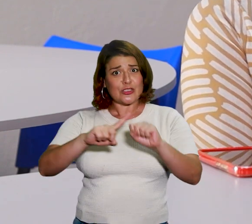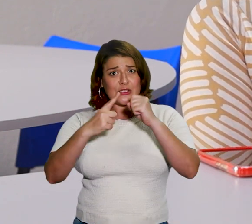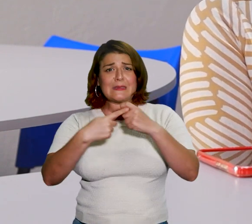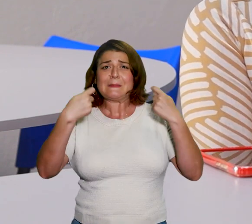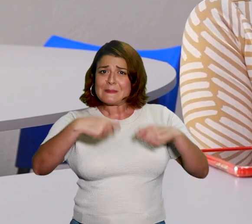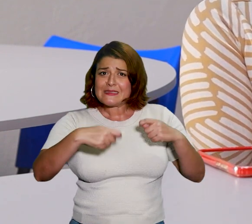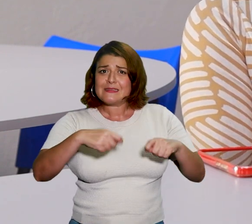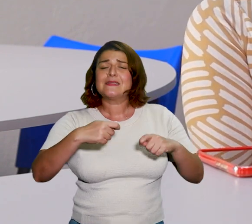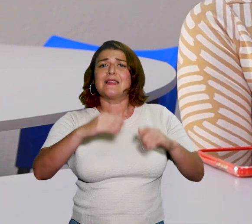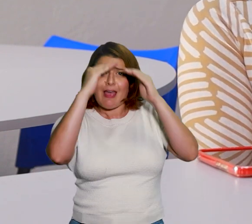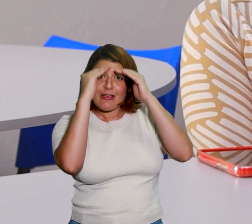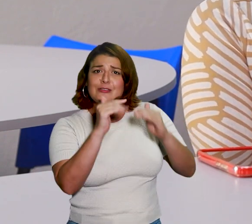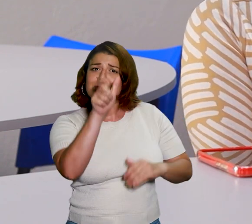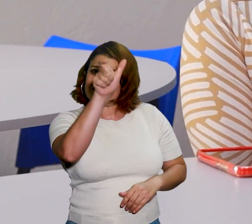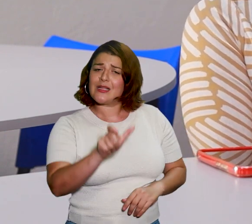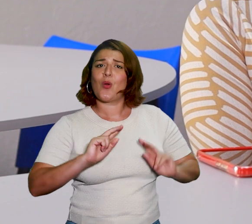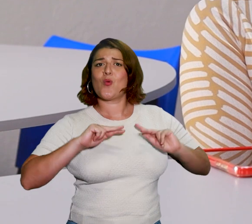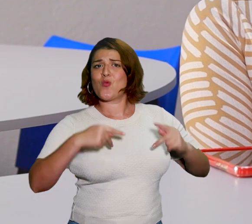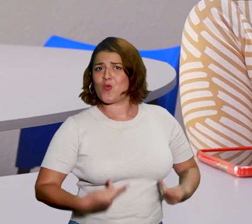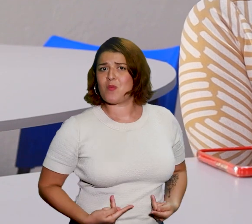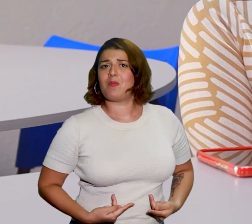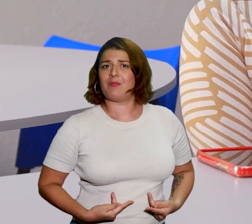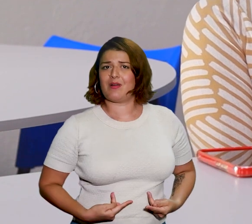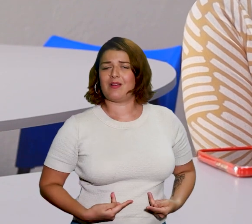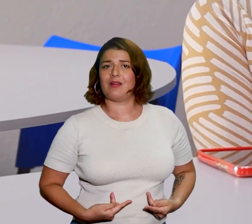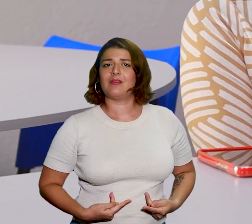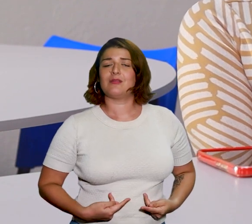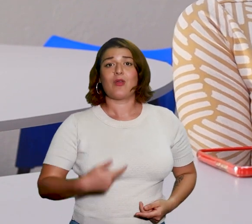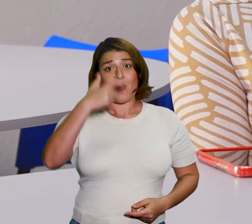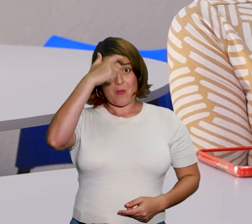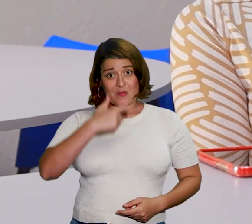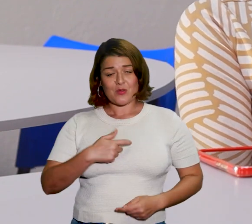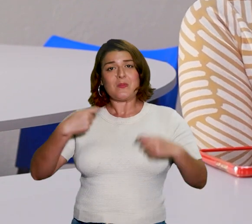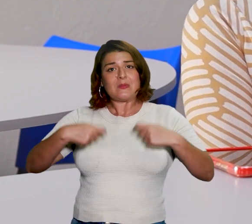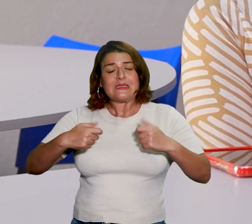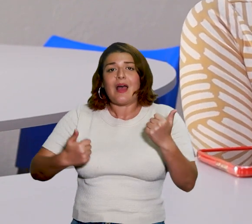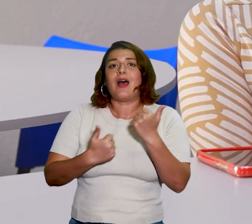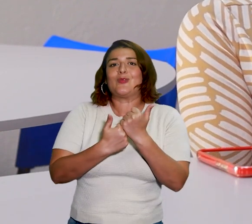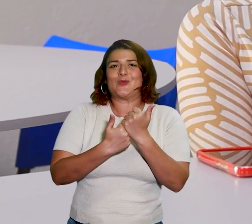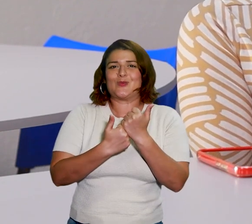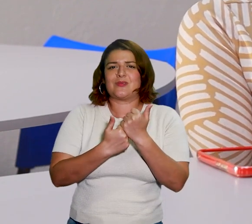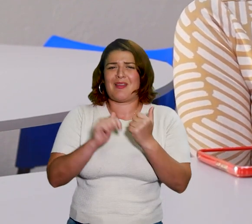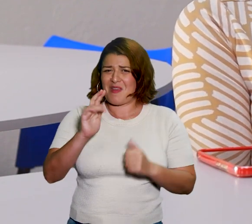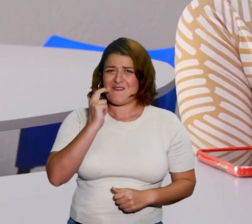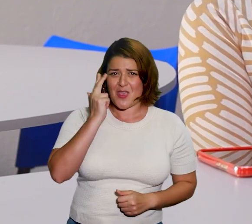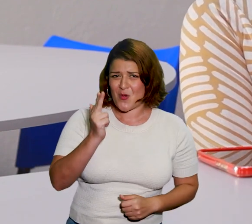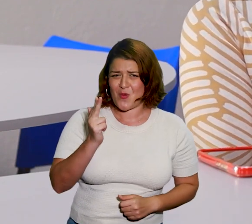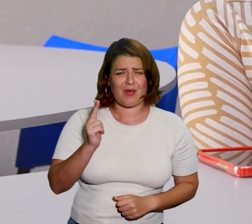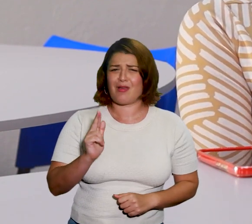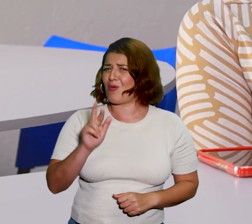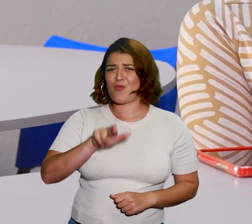ouvido enquanto um ser humano, enquanto alguém que necessita de ajuda naquele momento. E não